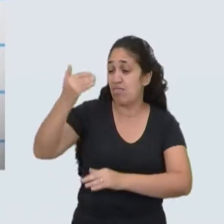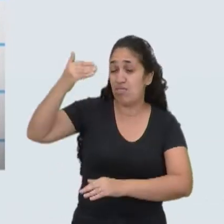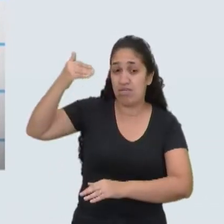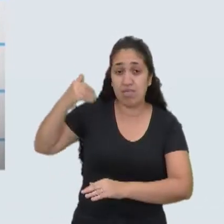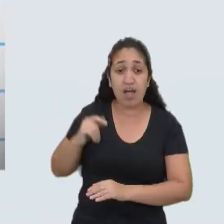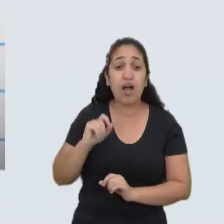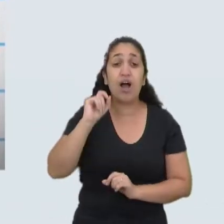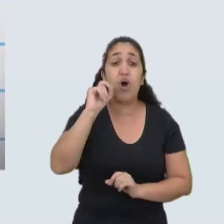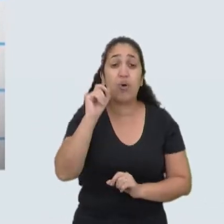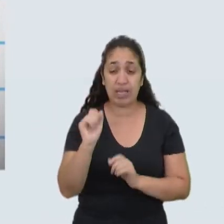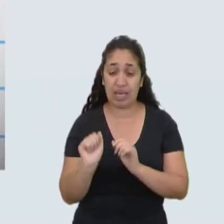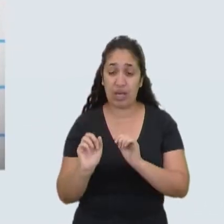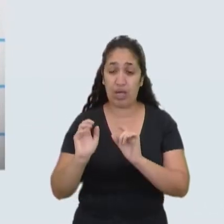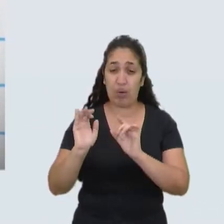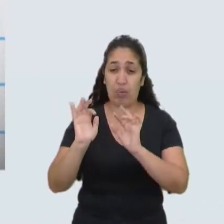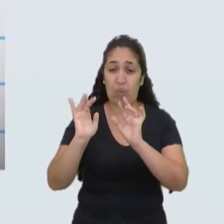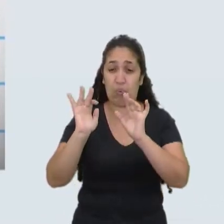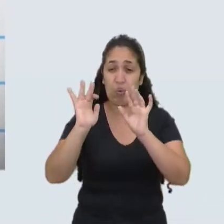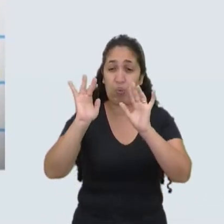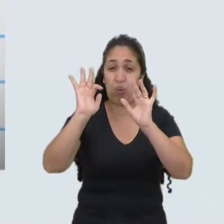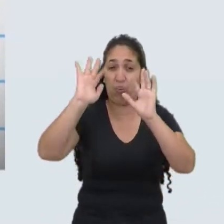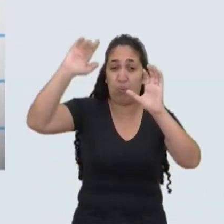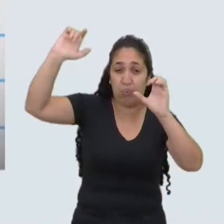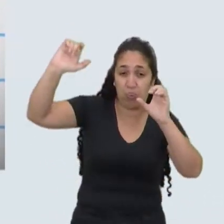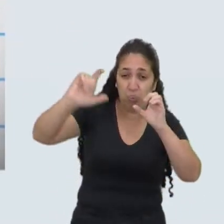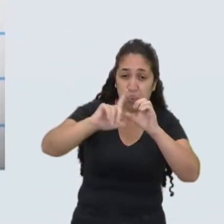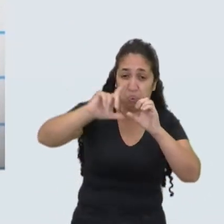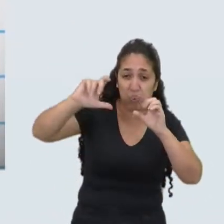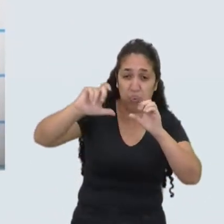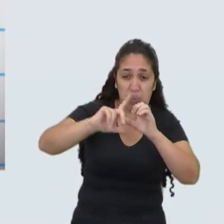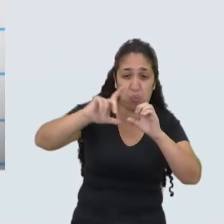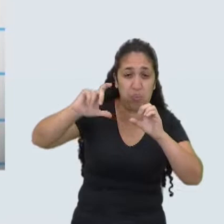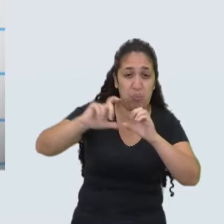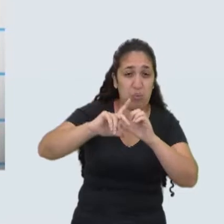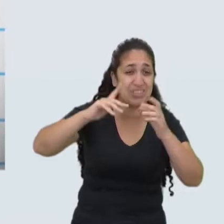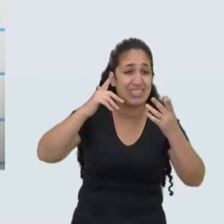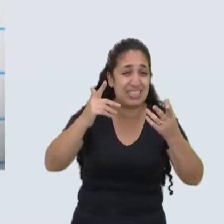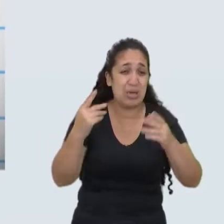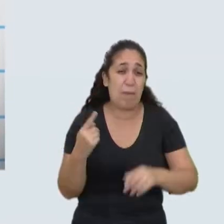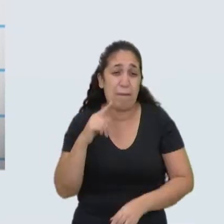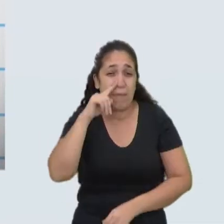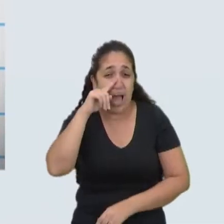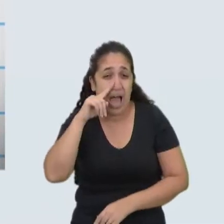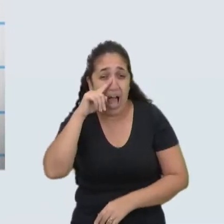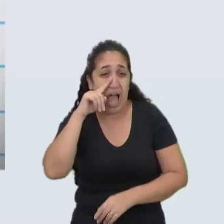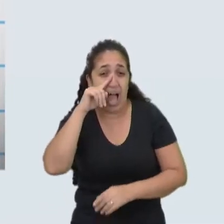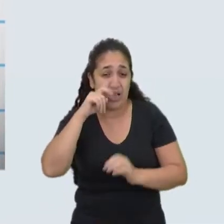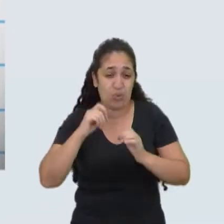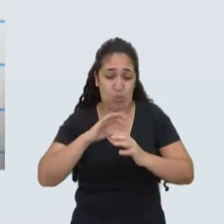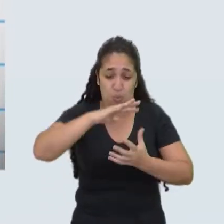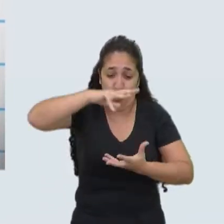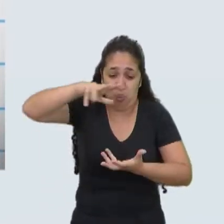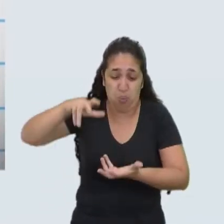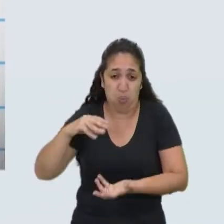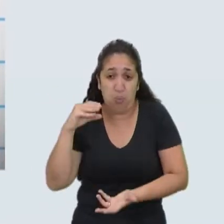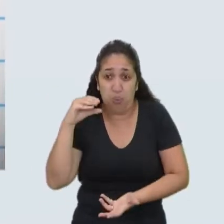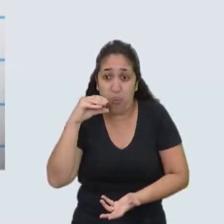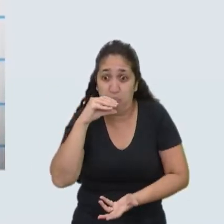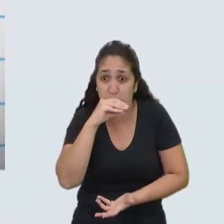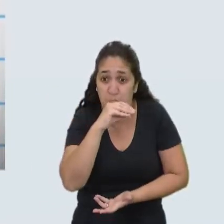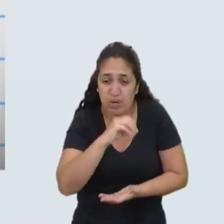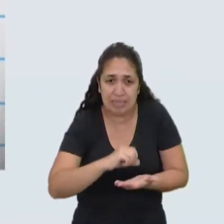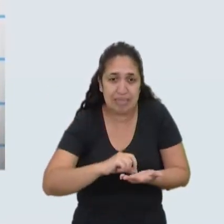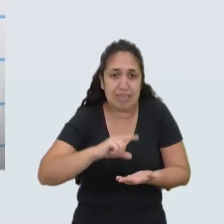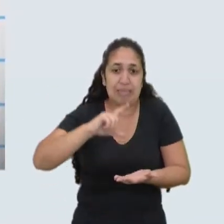intensidade das emissões de gases de efeito estufa, considerados os principais responsáveis pelo aquecimento global, aumentou vertiginosamente.